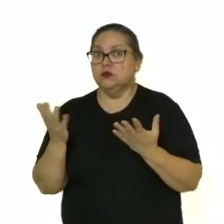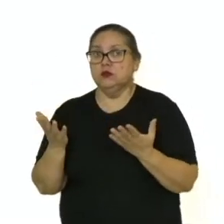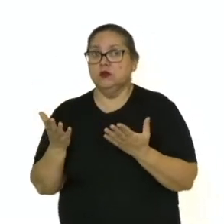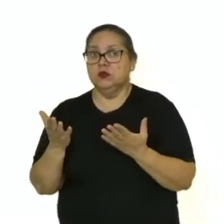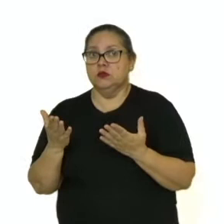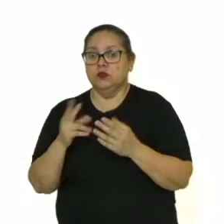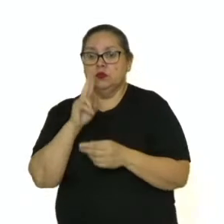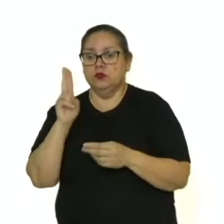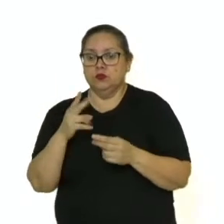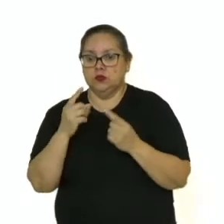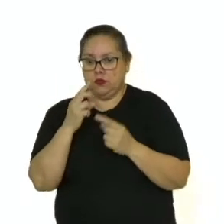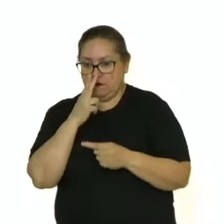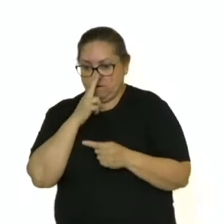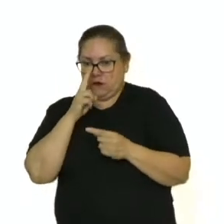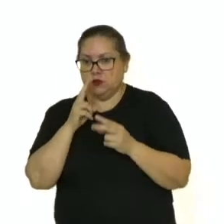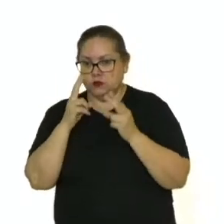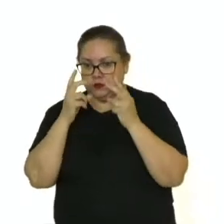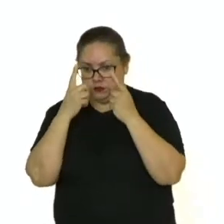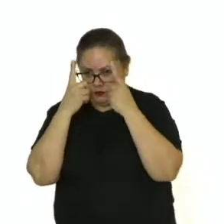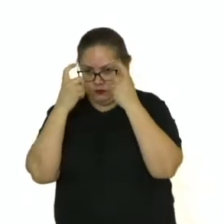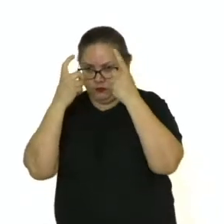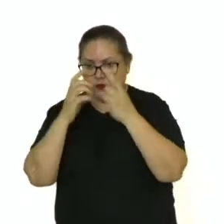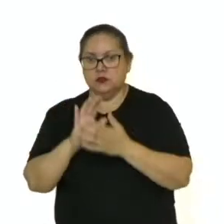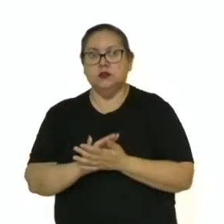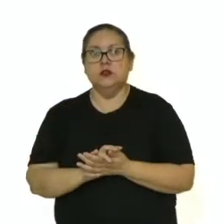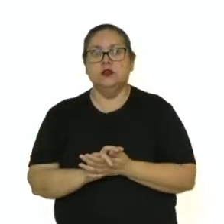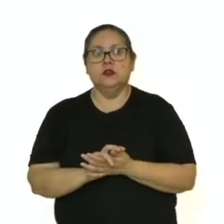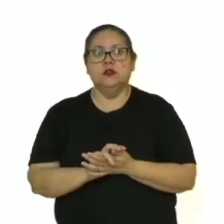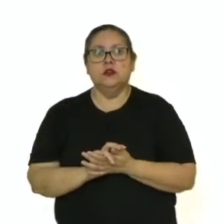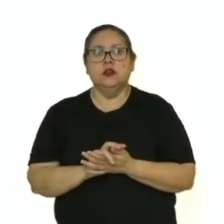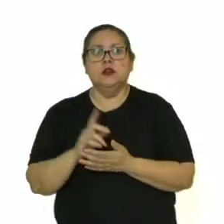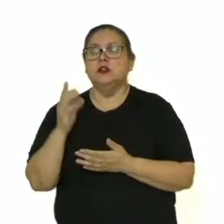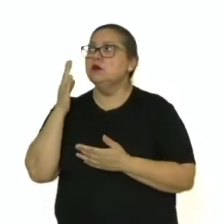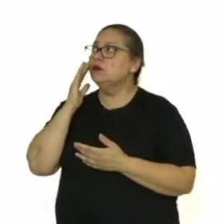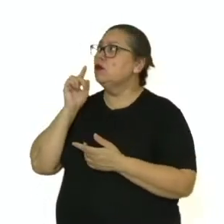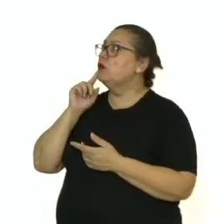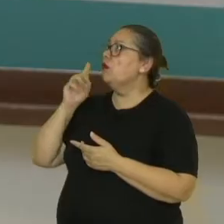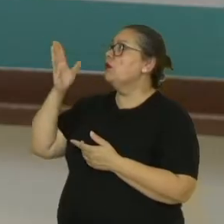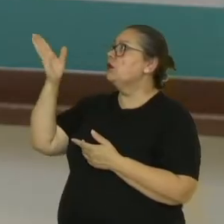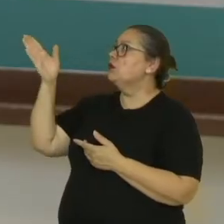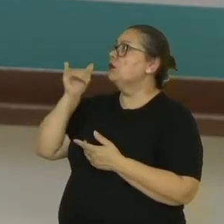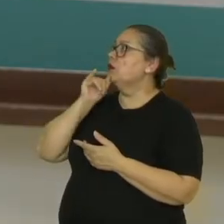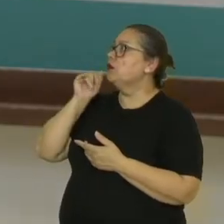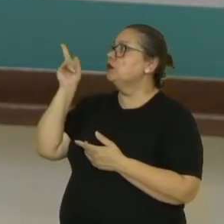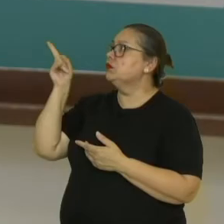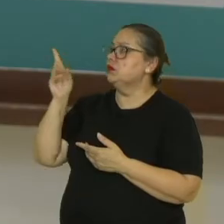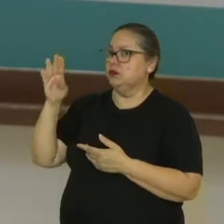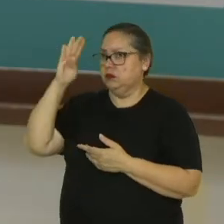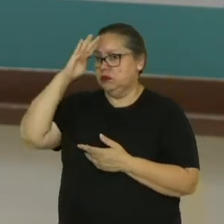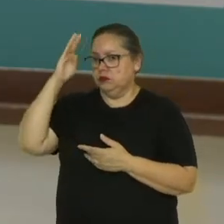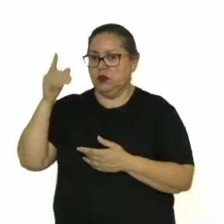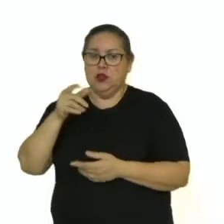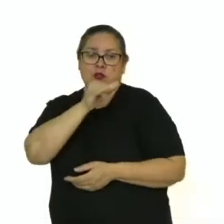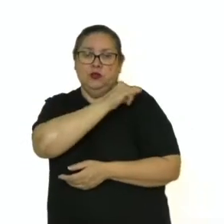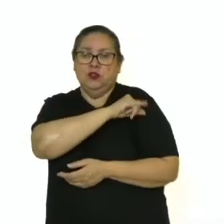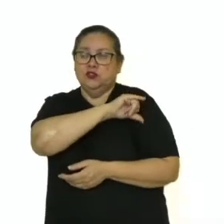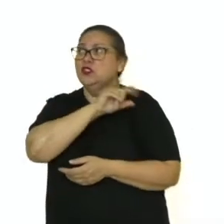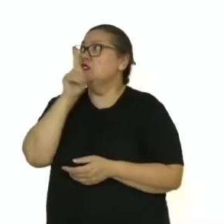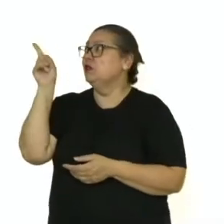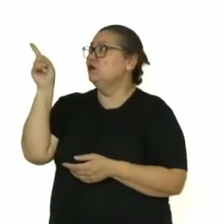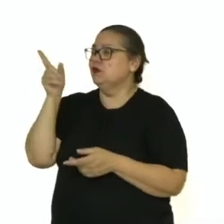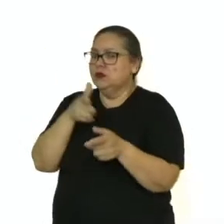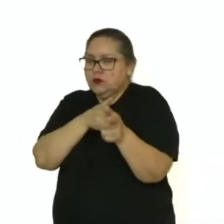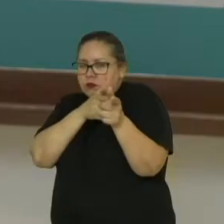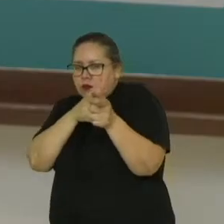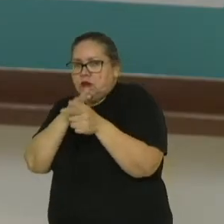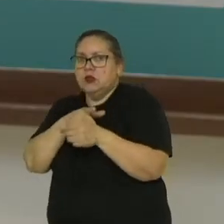da utilização da força e da violência. Aqui temos, por exemplo, uma operação policial no Rio de Janeiro. Então,